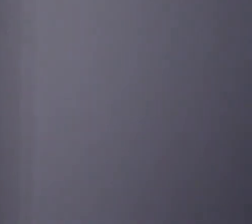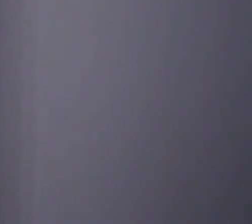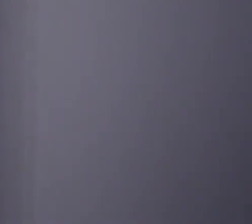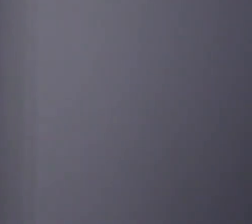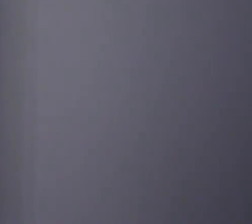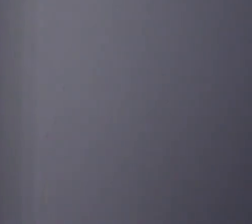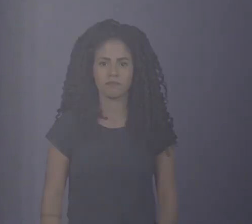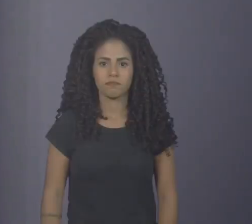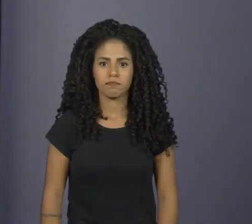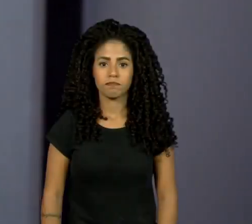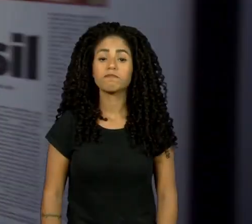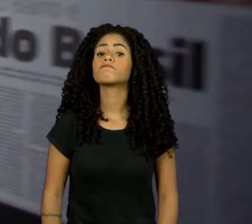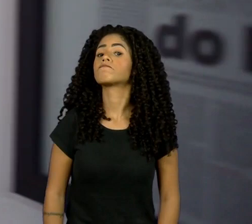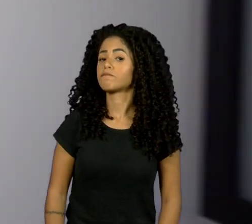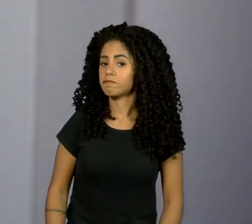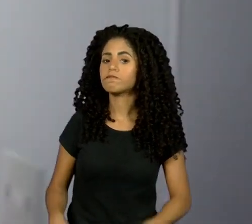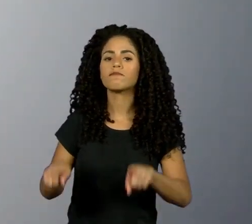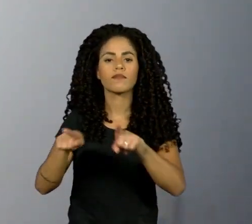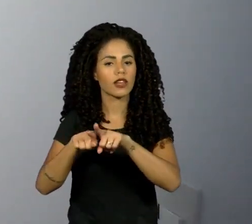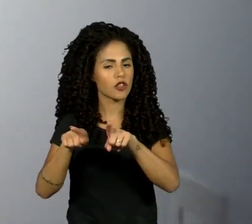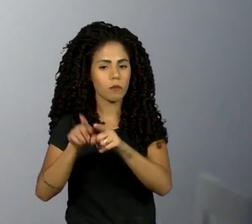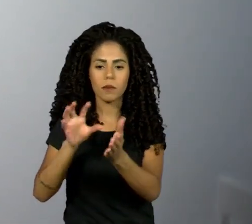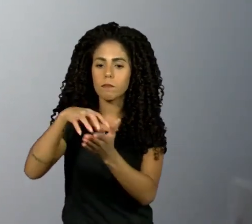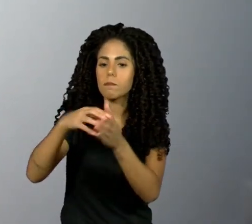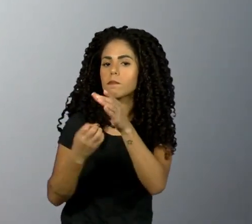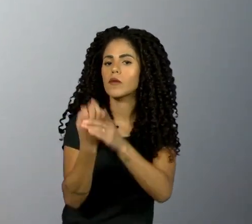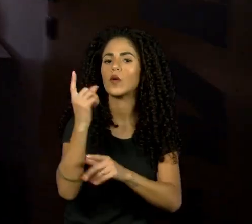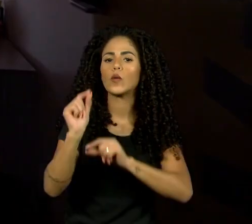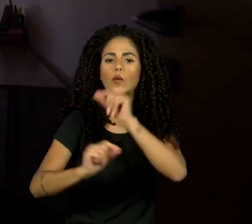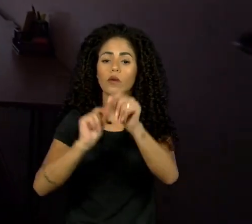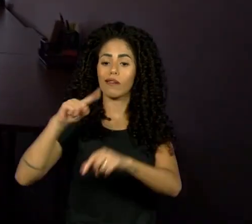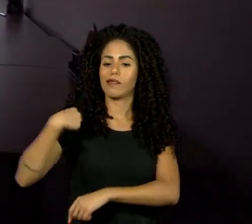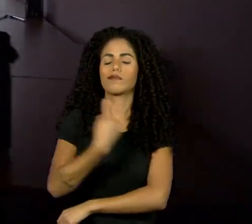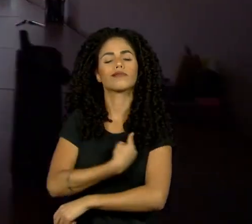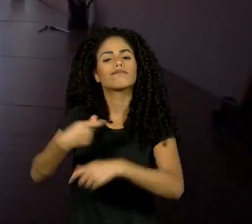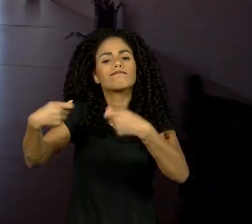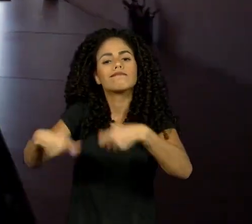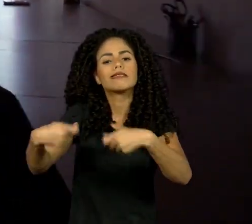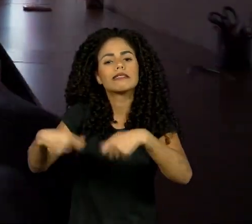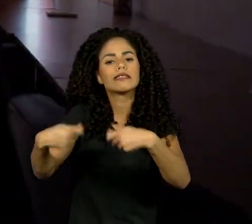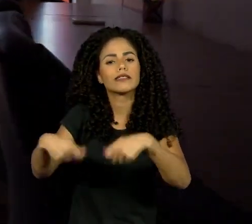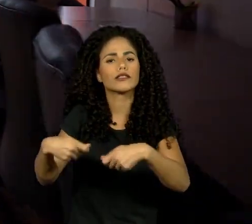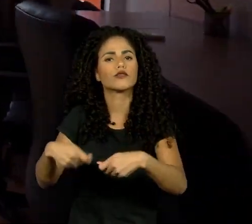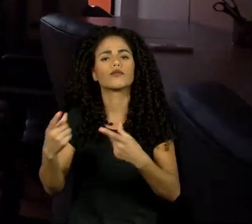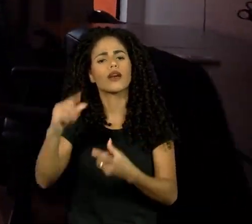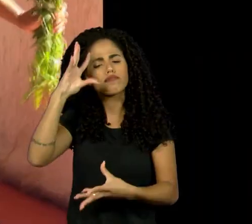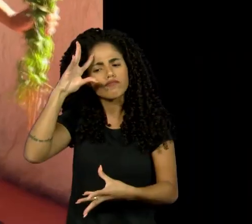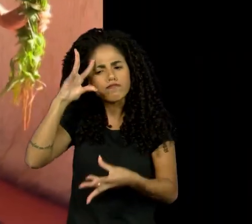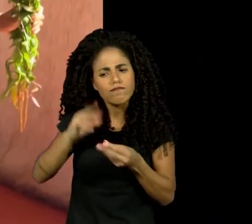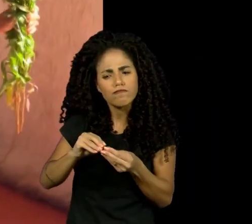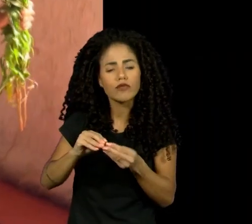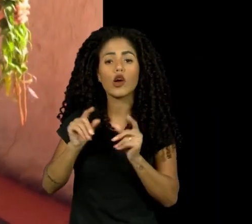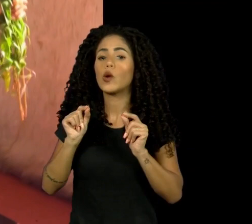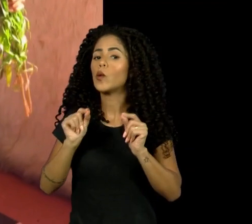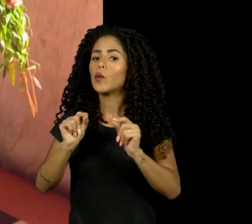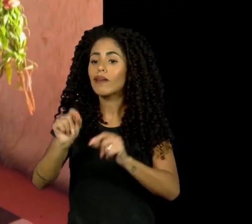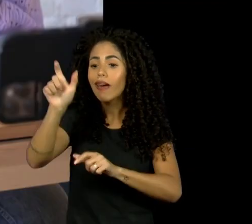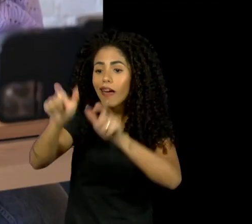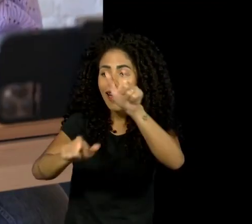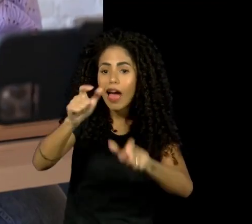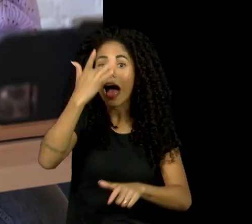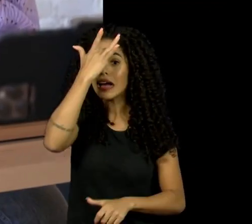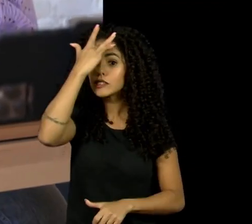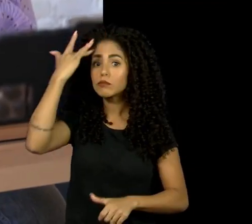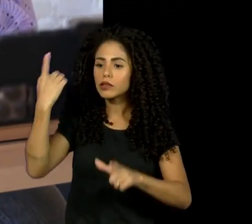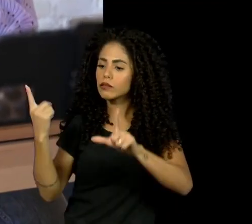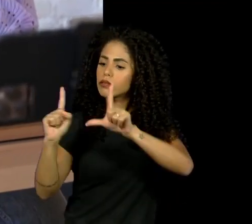A escola de criando também nasce de uma necessidade da gente entender porque esses criadores, esses